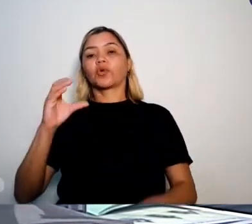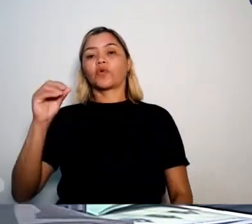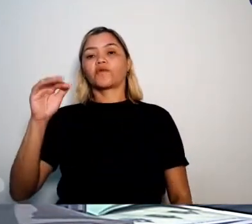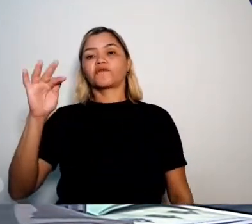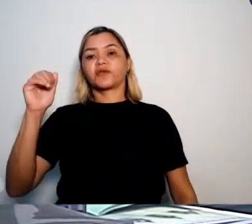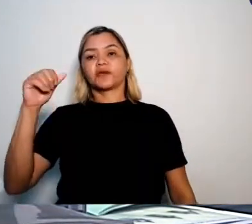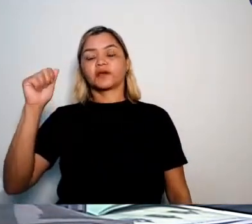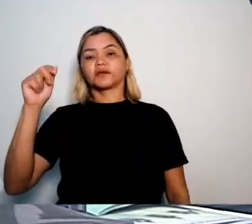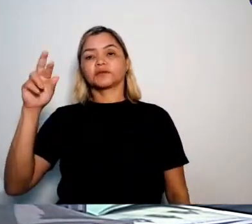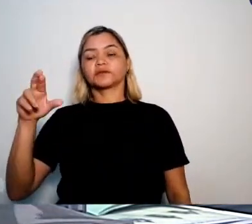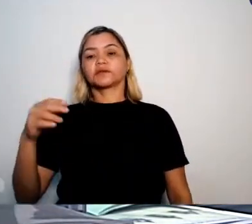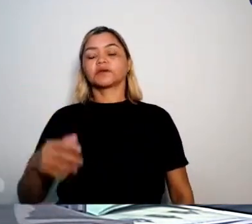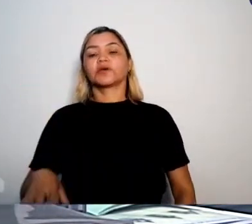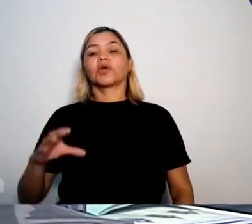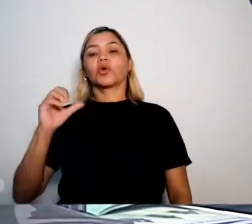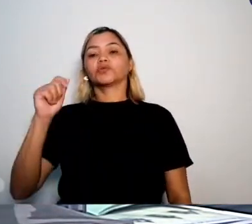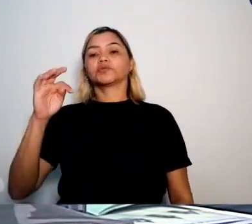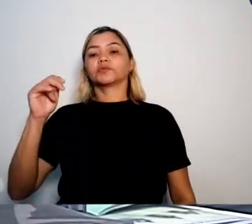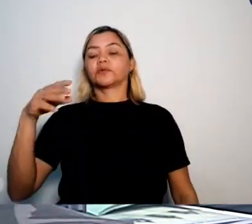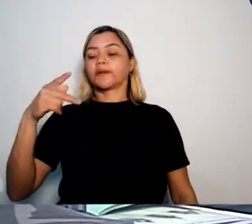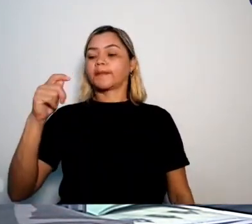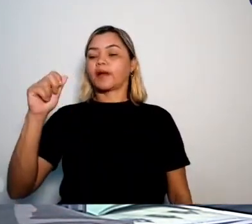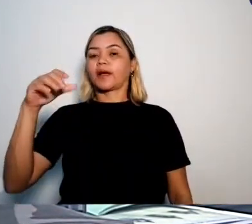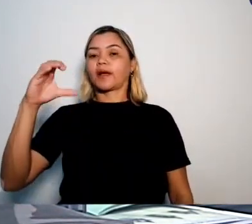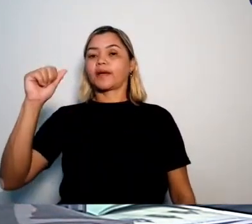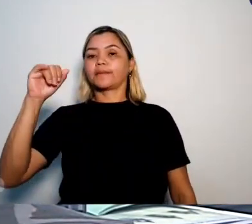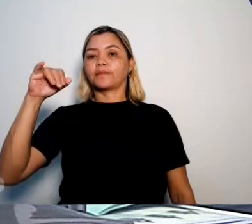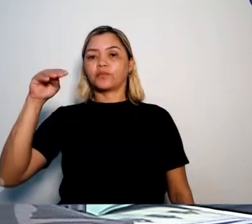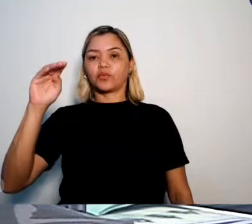Pacaembu, LTM,